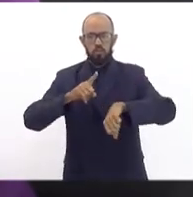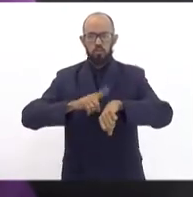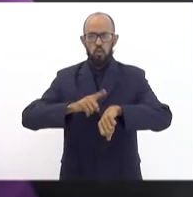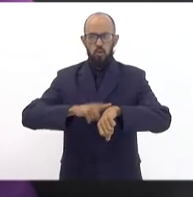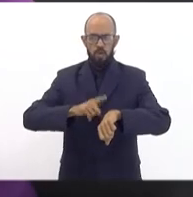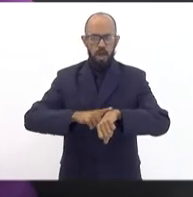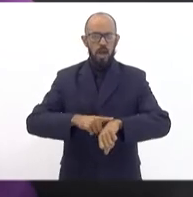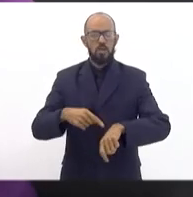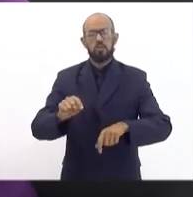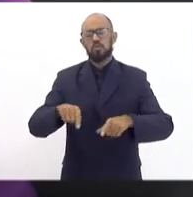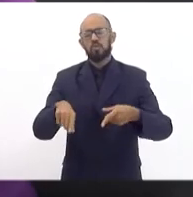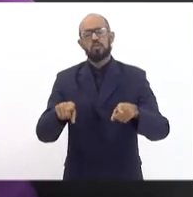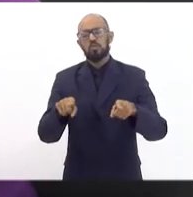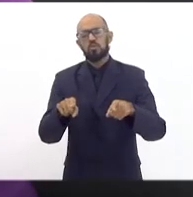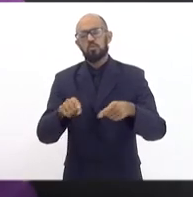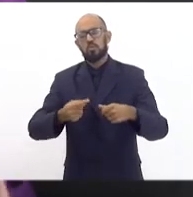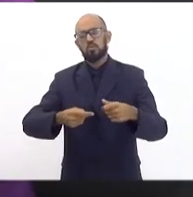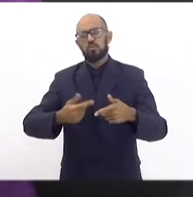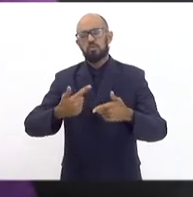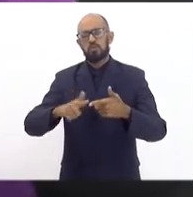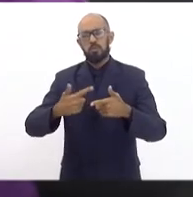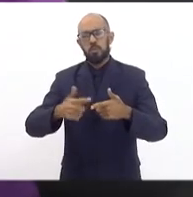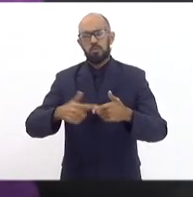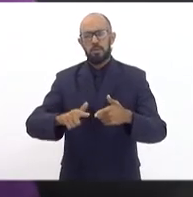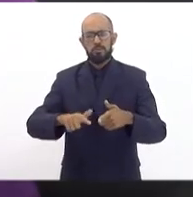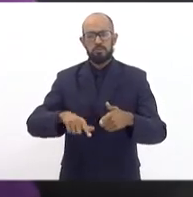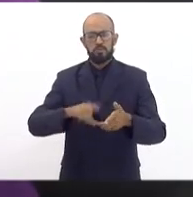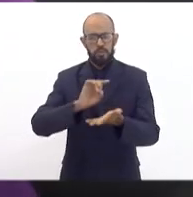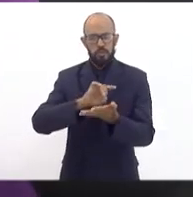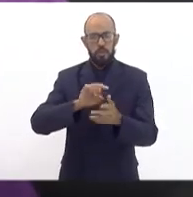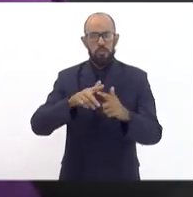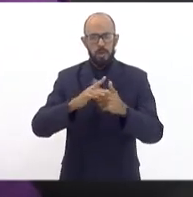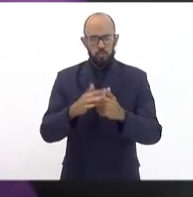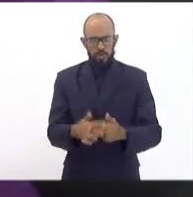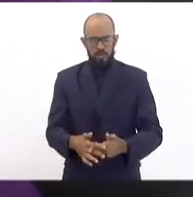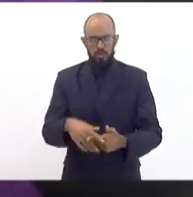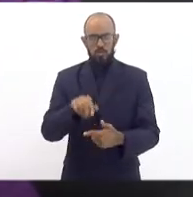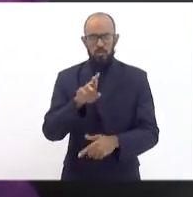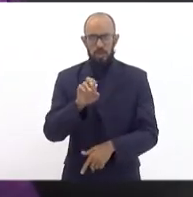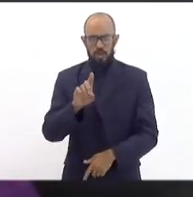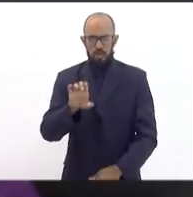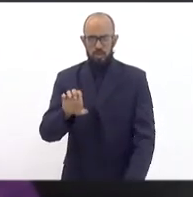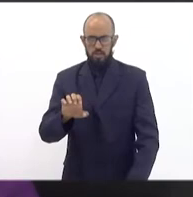pontuabilidade, a questão dos dormentes, como é que estão, a questão da manutenção da rede